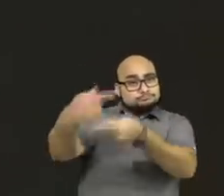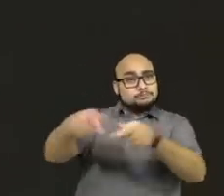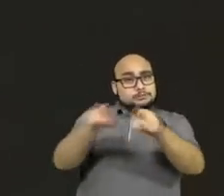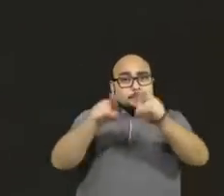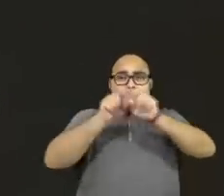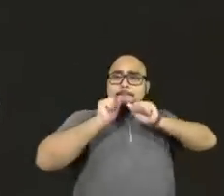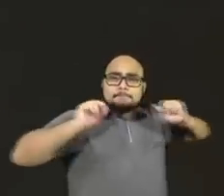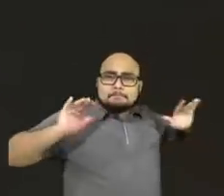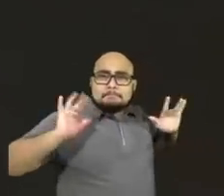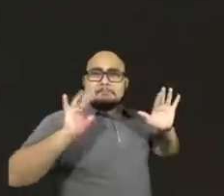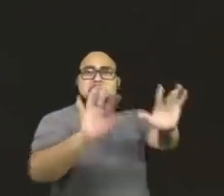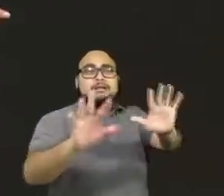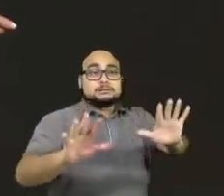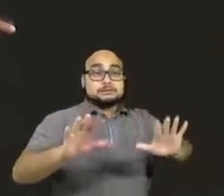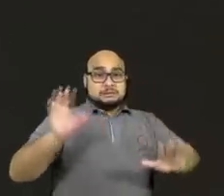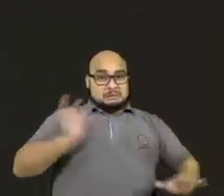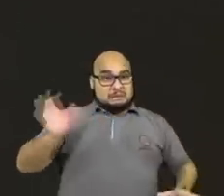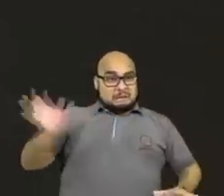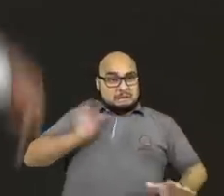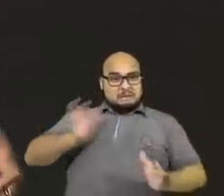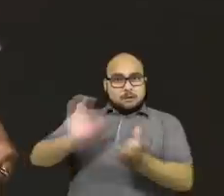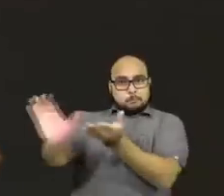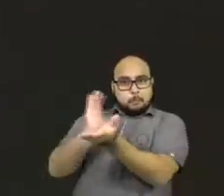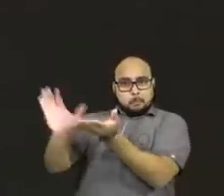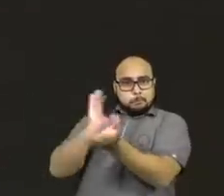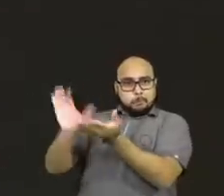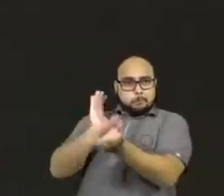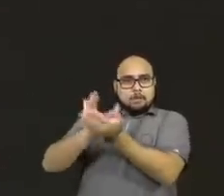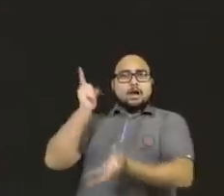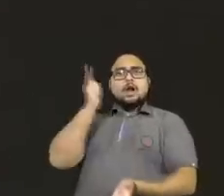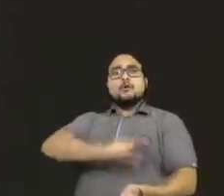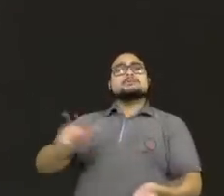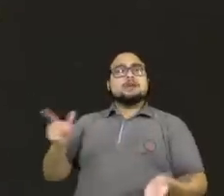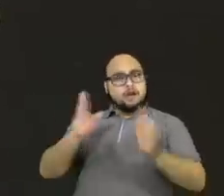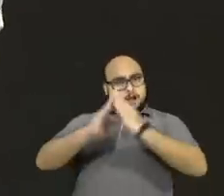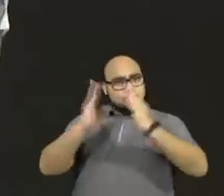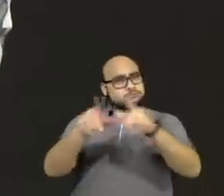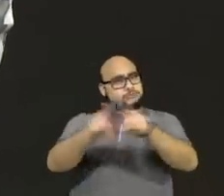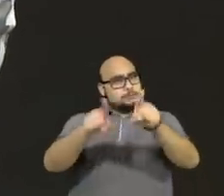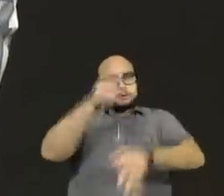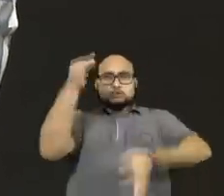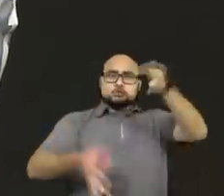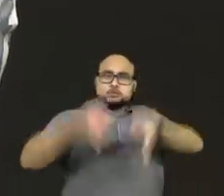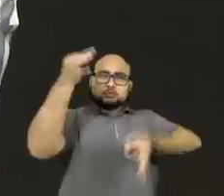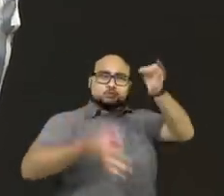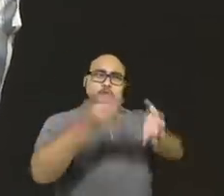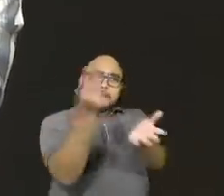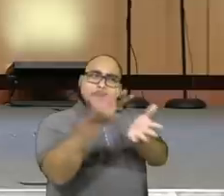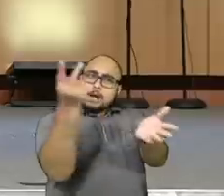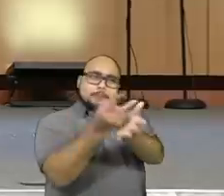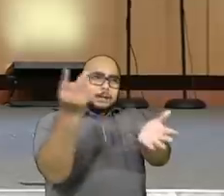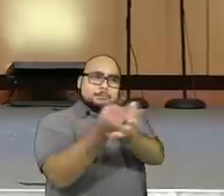abençoada. Riquezas e fazendas haverá na sua casa, e a sua justiça permanece para sempre.